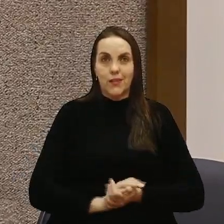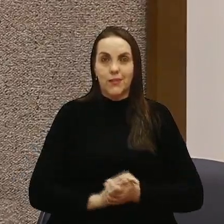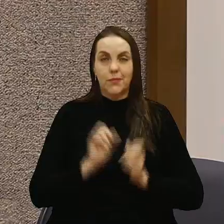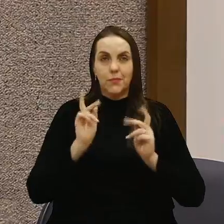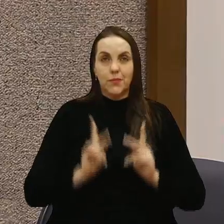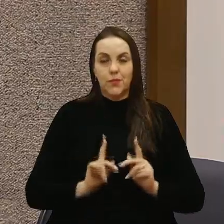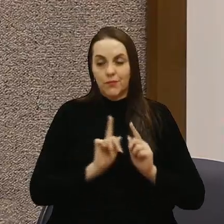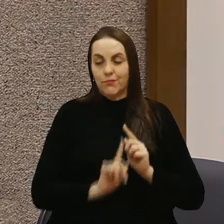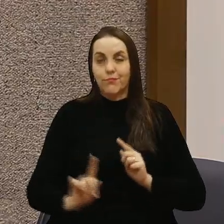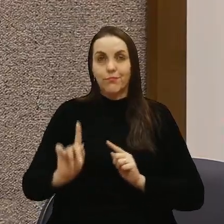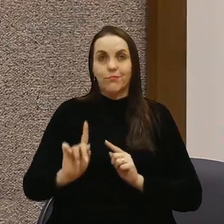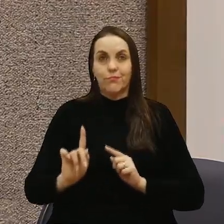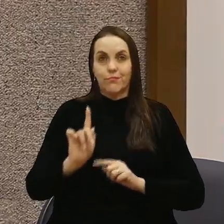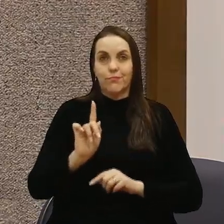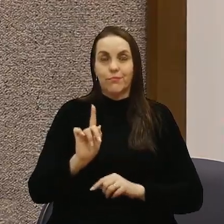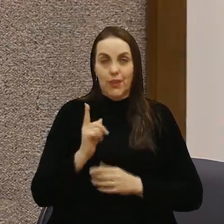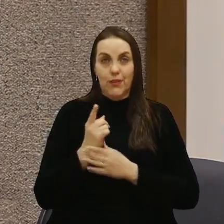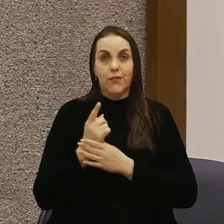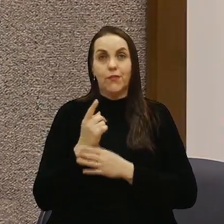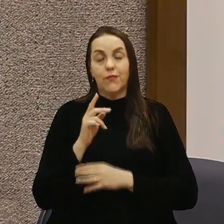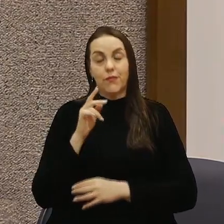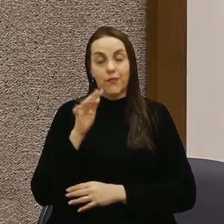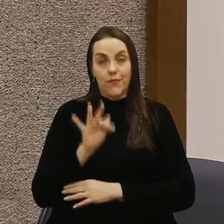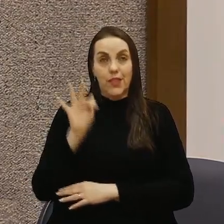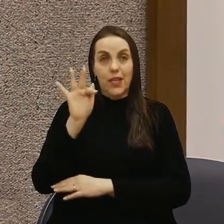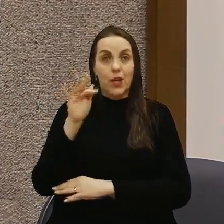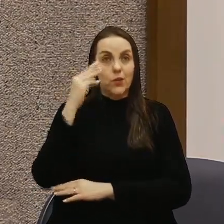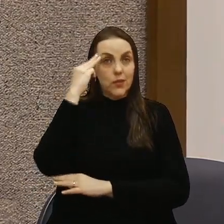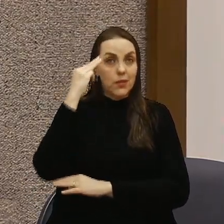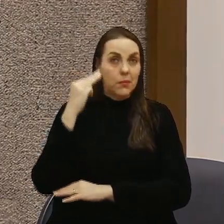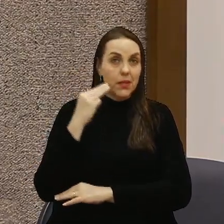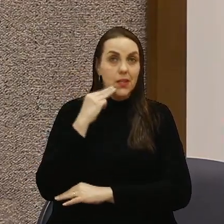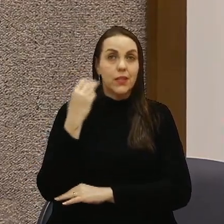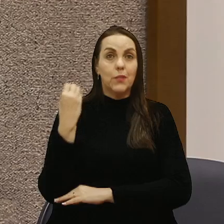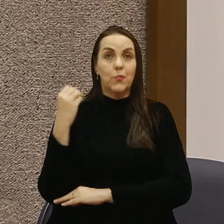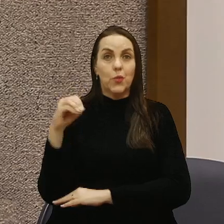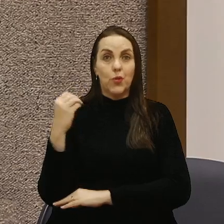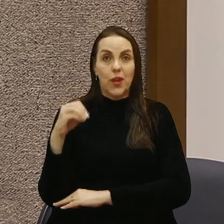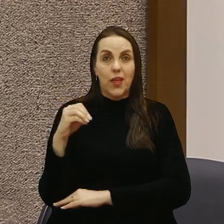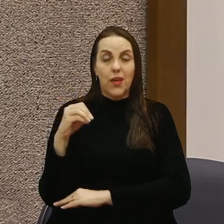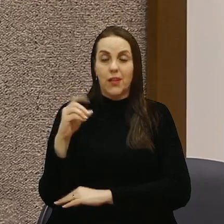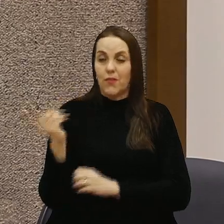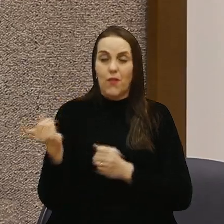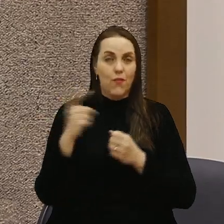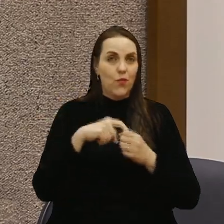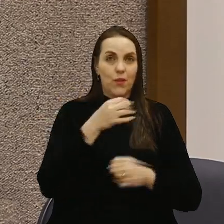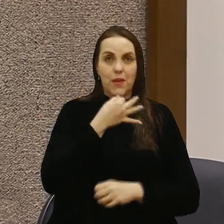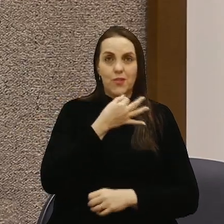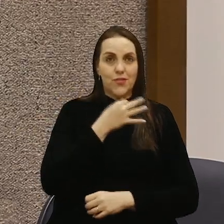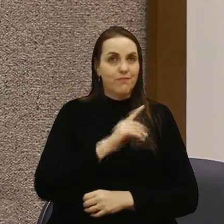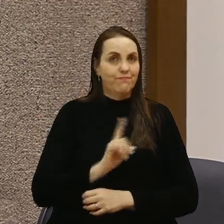Universidade Federal de Santa Maria, de Porto Alegre, dificilmente volta para Caxias.